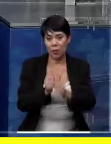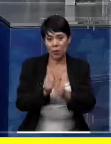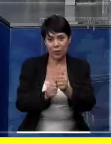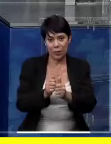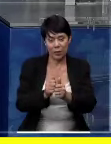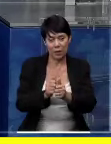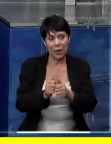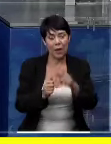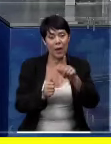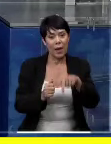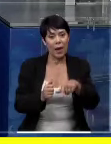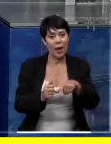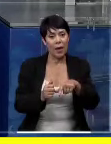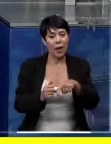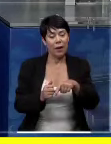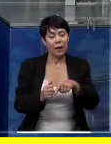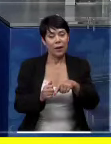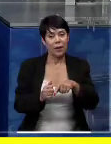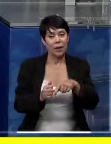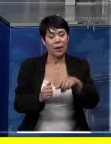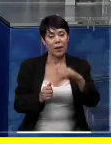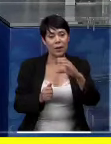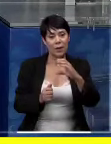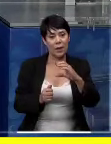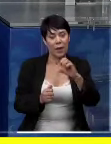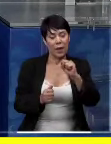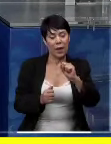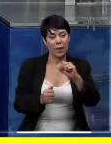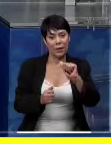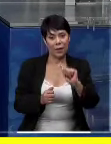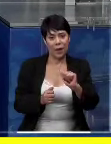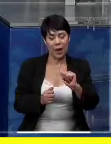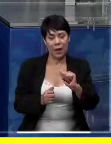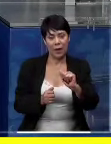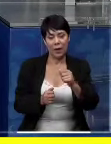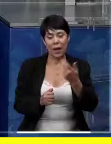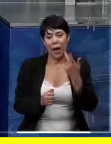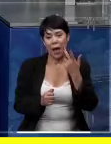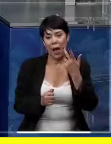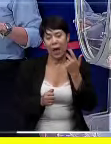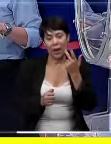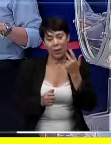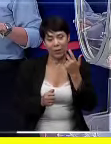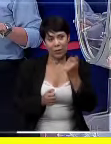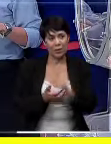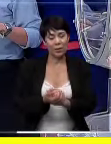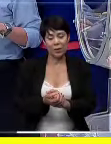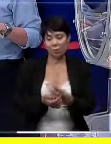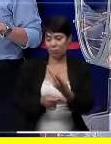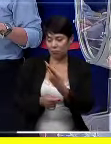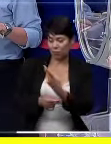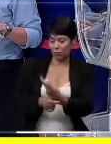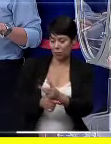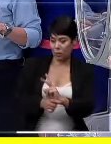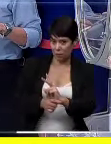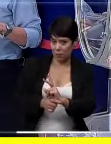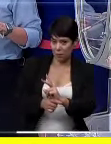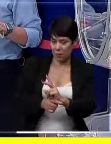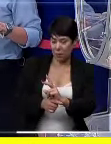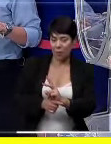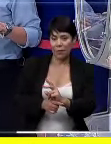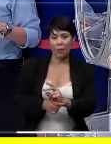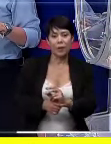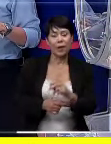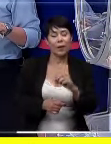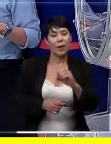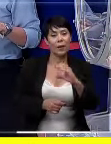E o time do coração é CSA de Alagoas. Senhoras auditoras populares, confirmam? CSA de